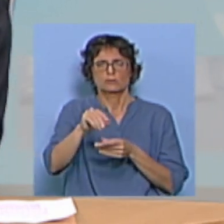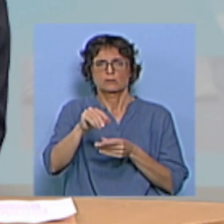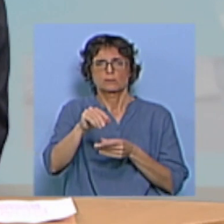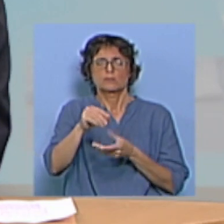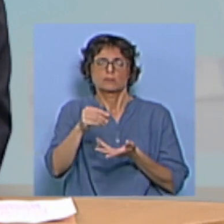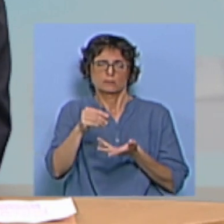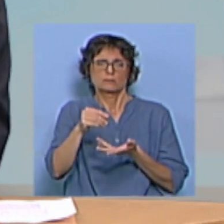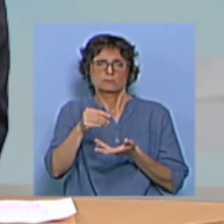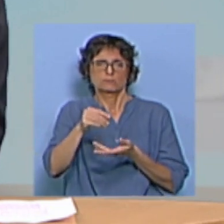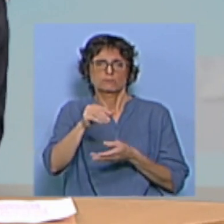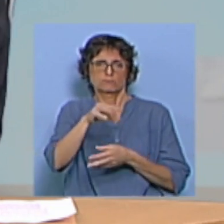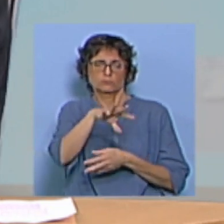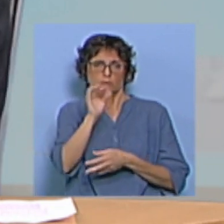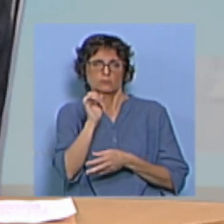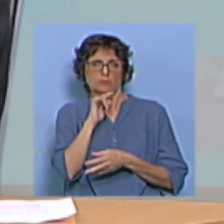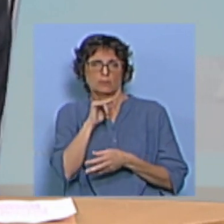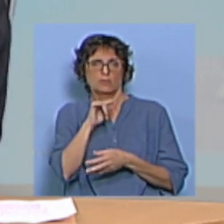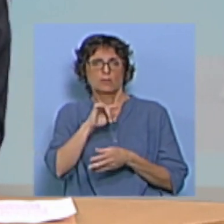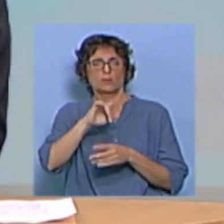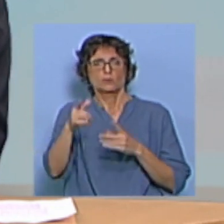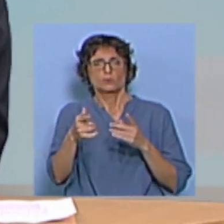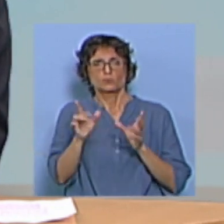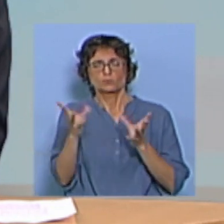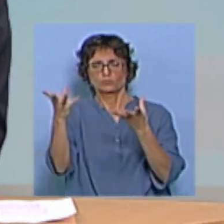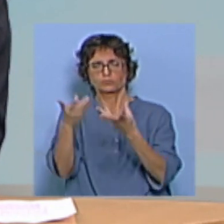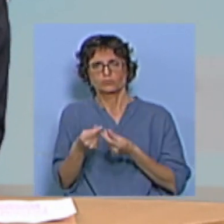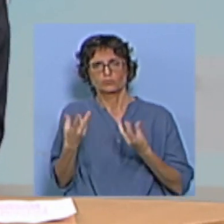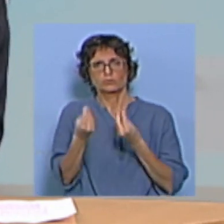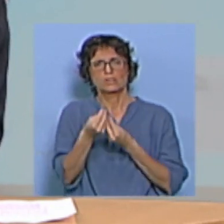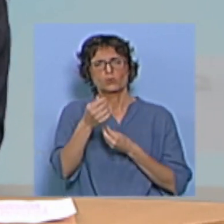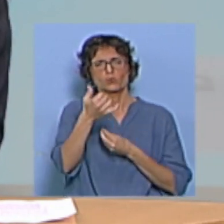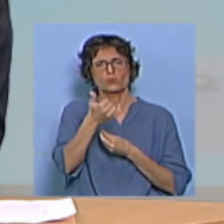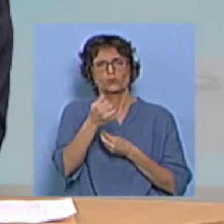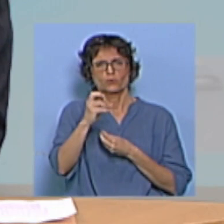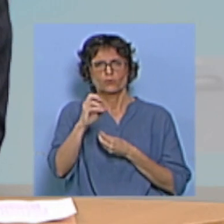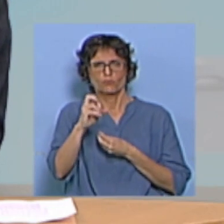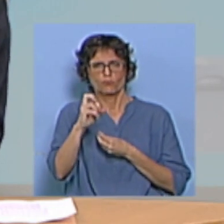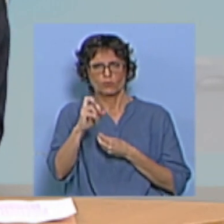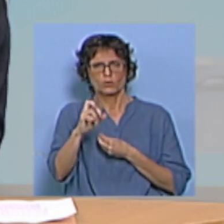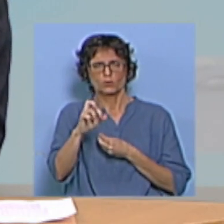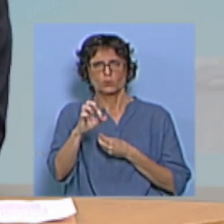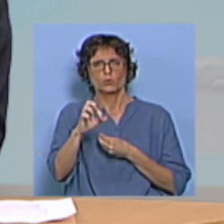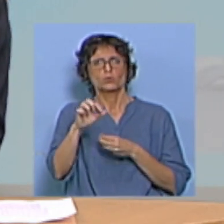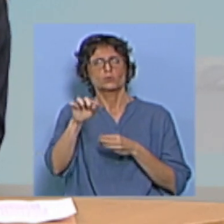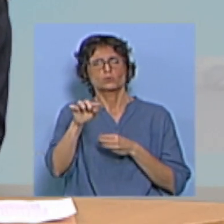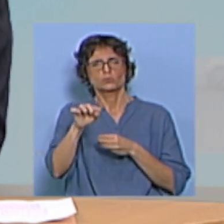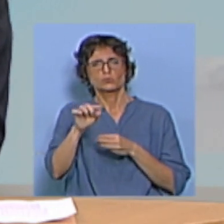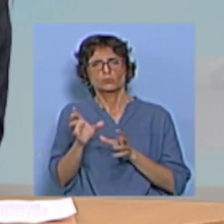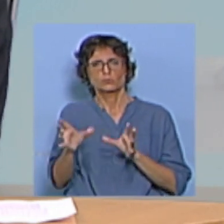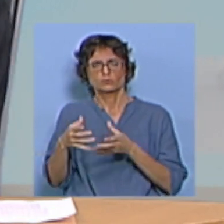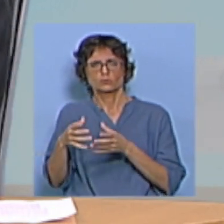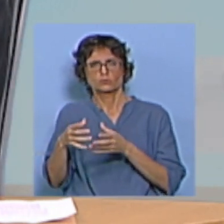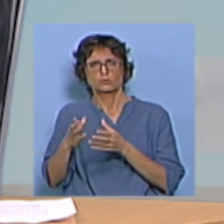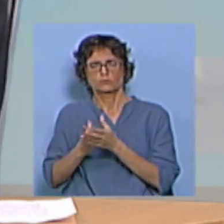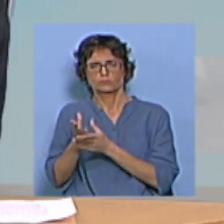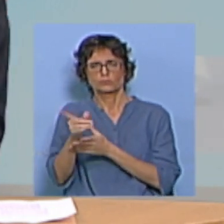auxiliares, com 28, no total fizemos a Assembleia precisamente para eleger a Presidência, o Conselho Permanente, da qual faz